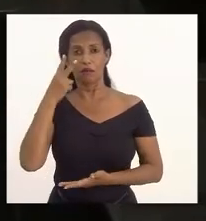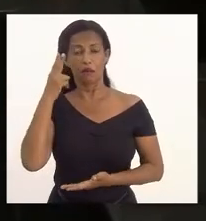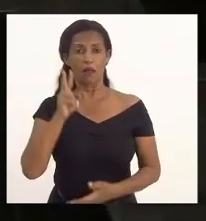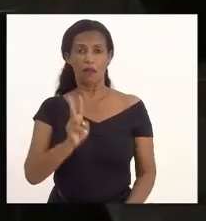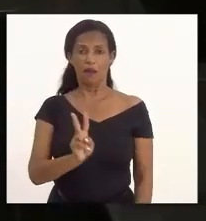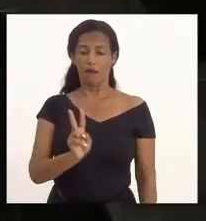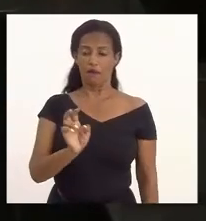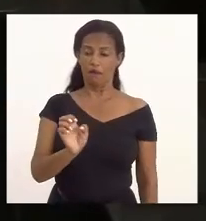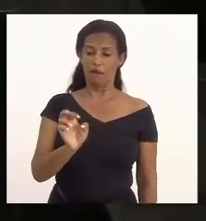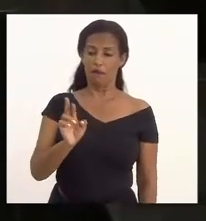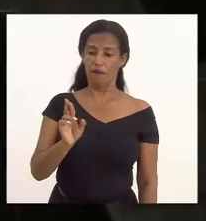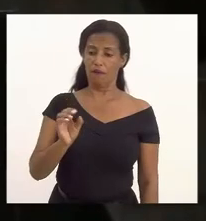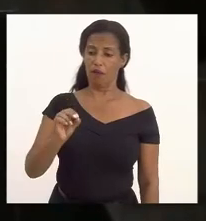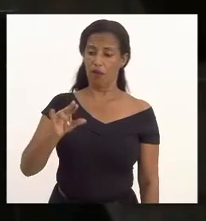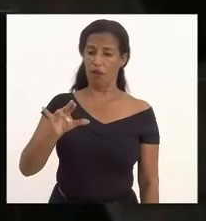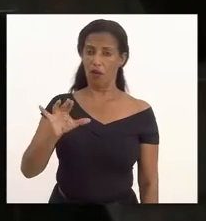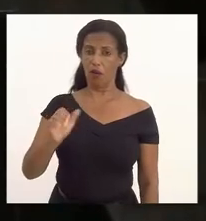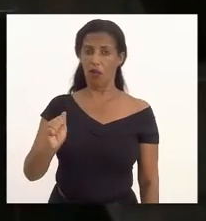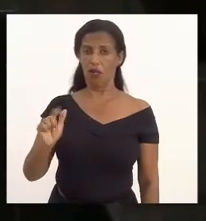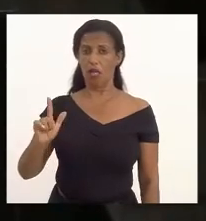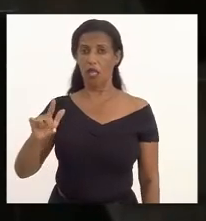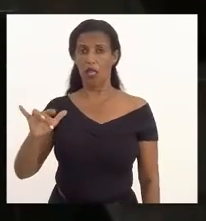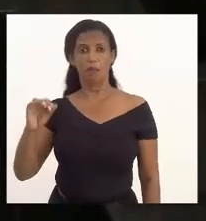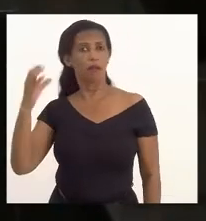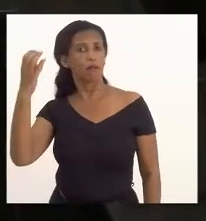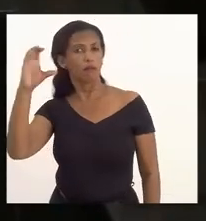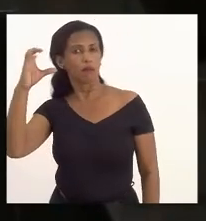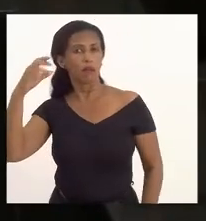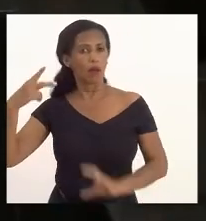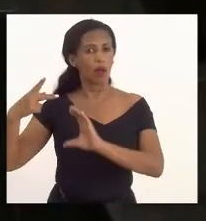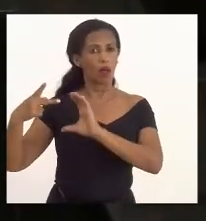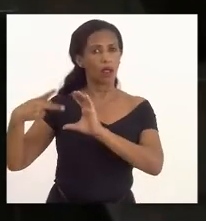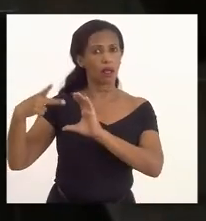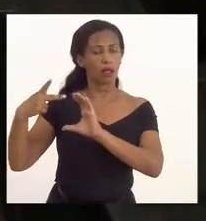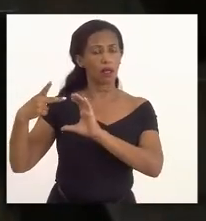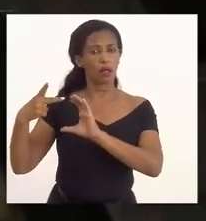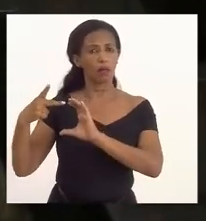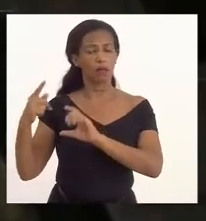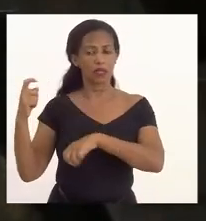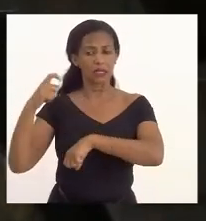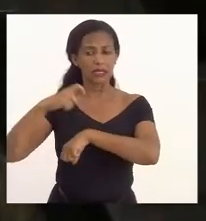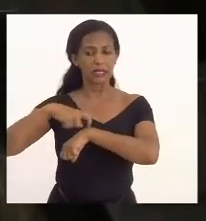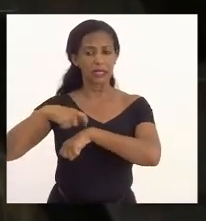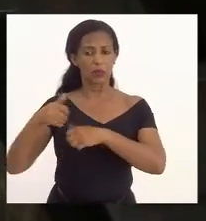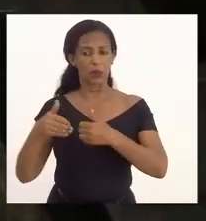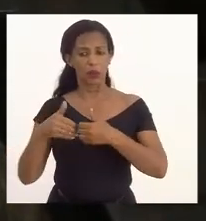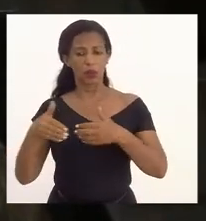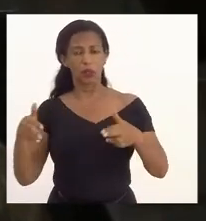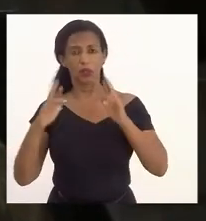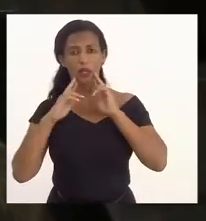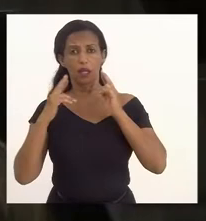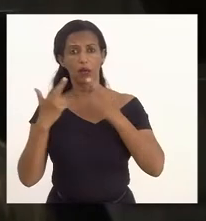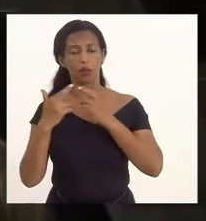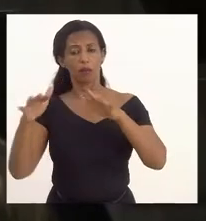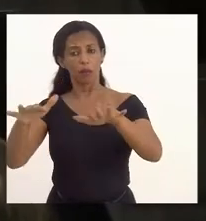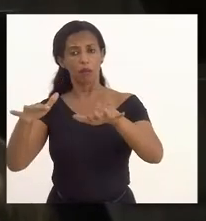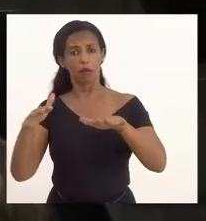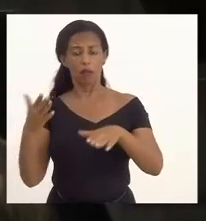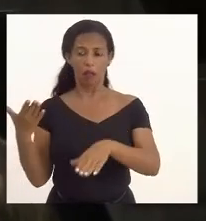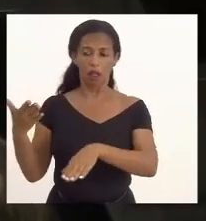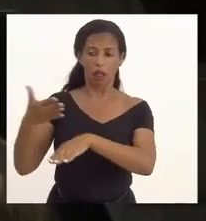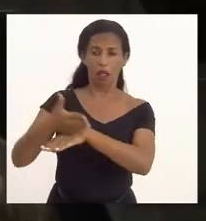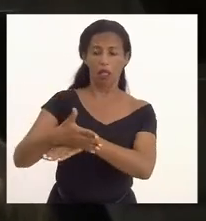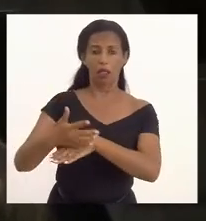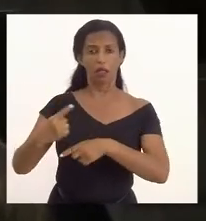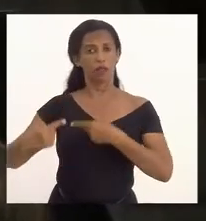Lima na Câmara Municipal de Niterói, que neste momento, com a abertura da sessão plenária lá, entra